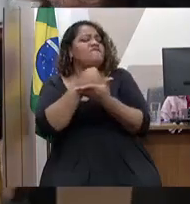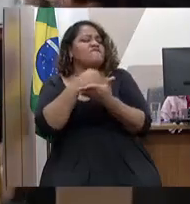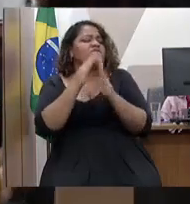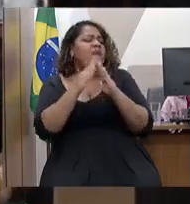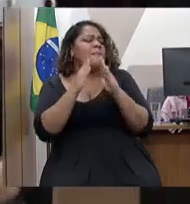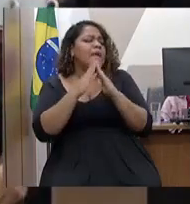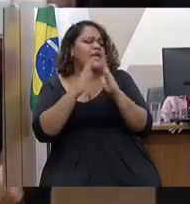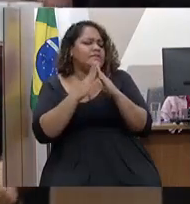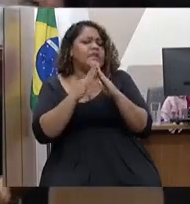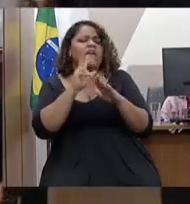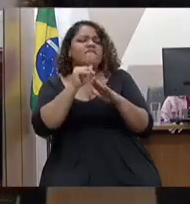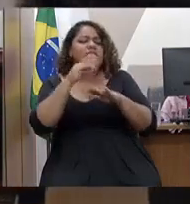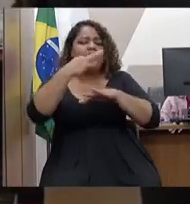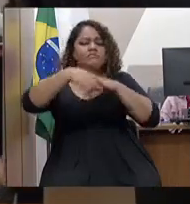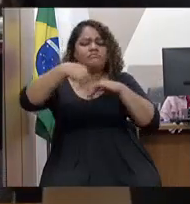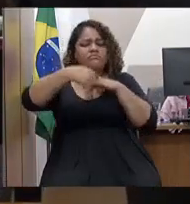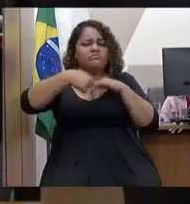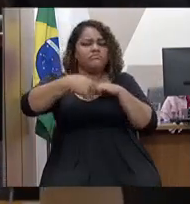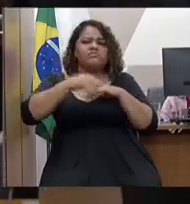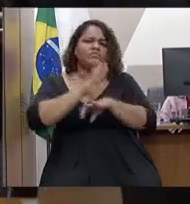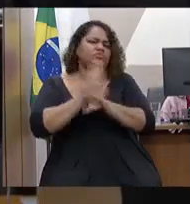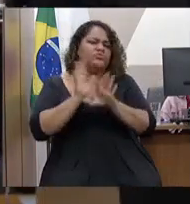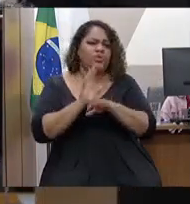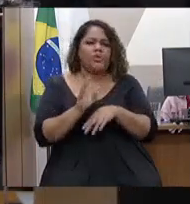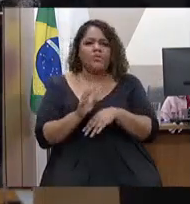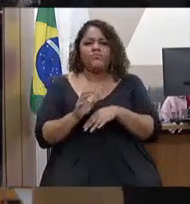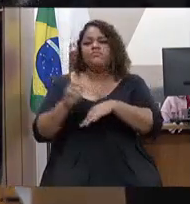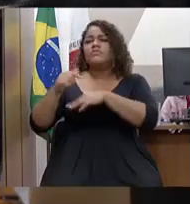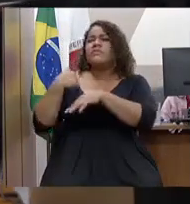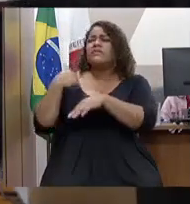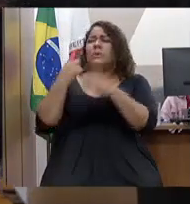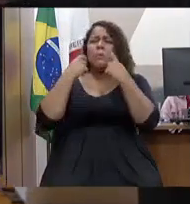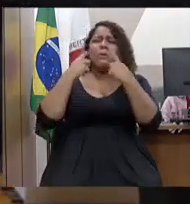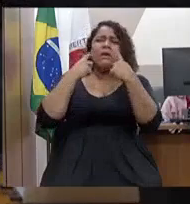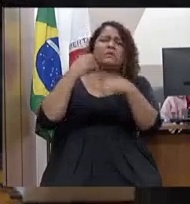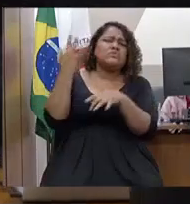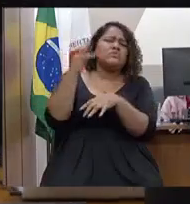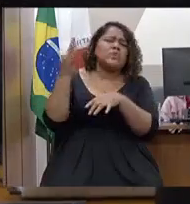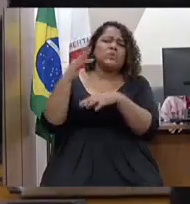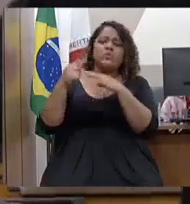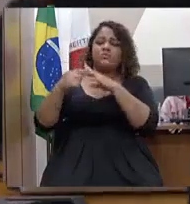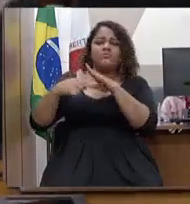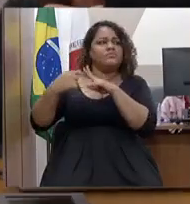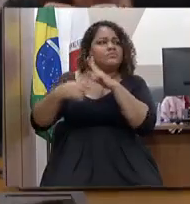na farmácia e eu doendo chorando de dor Enrolar aqui um